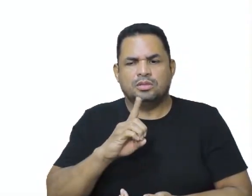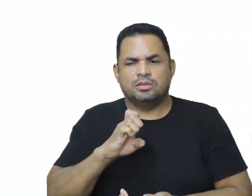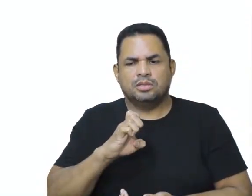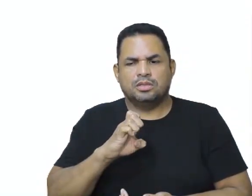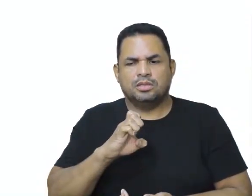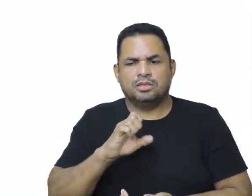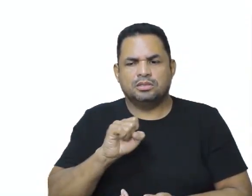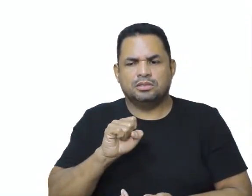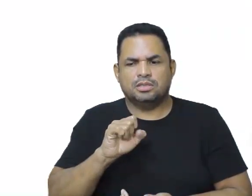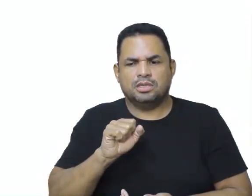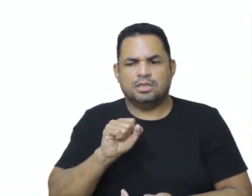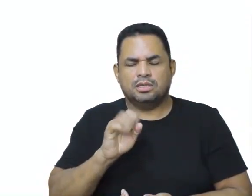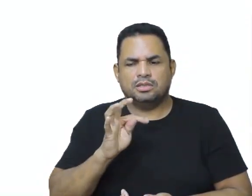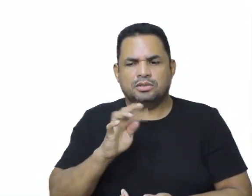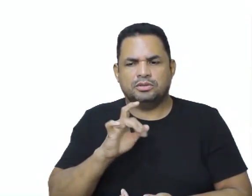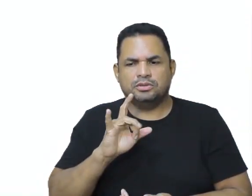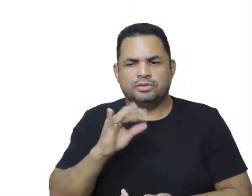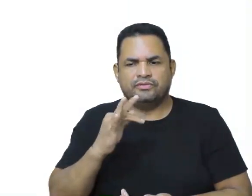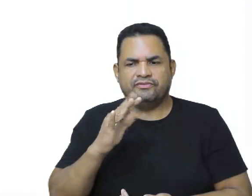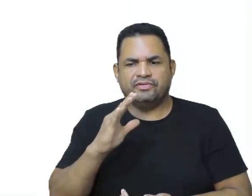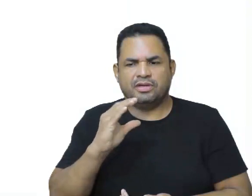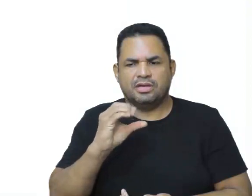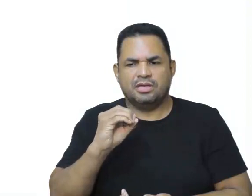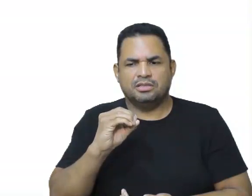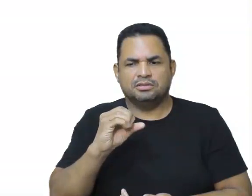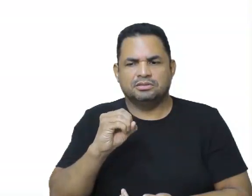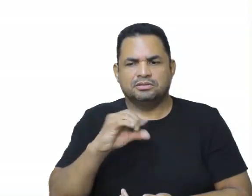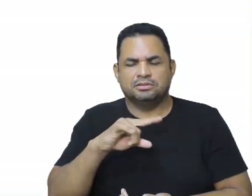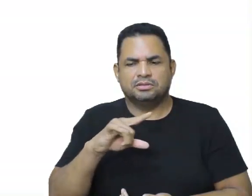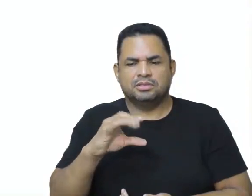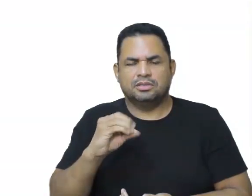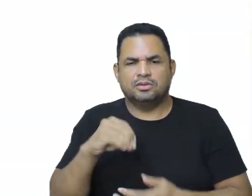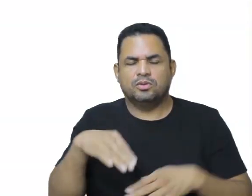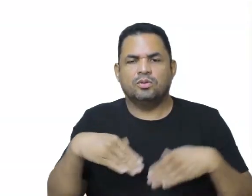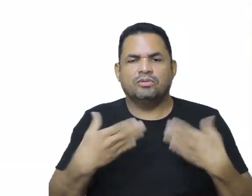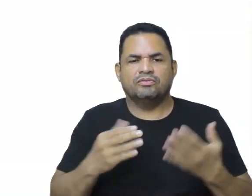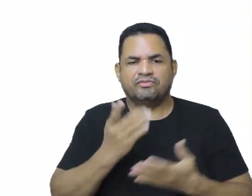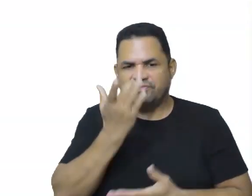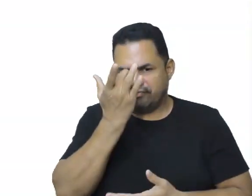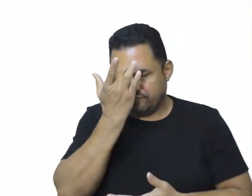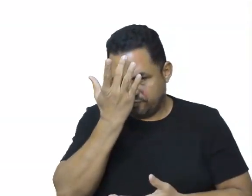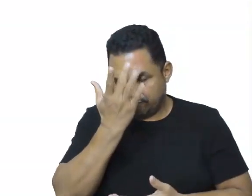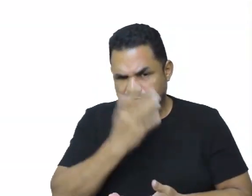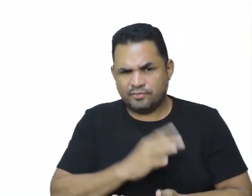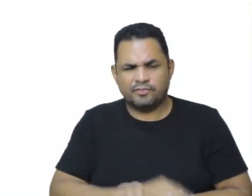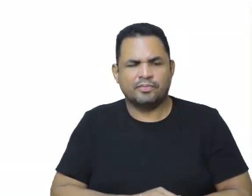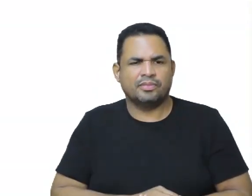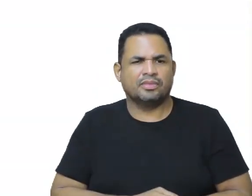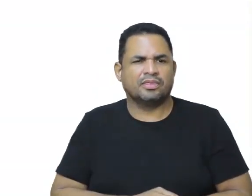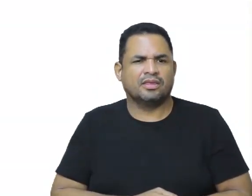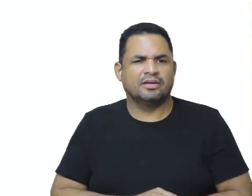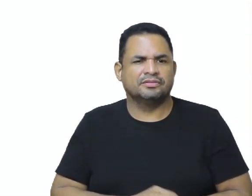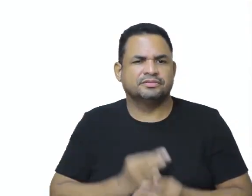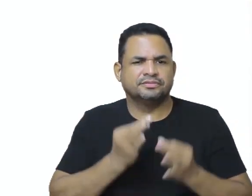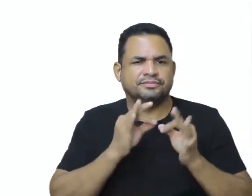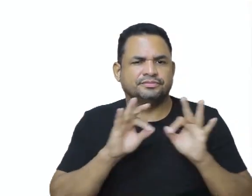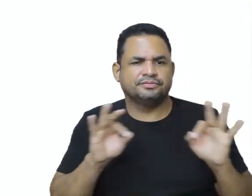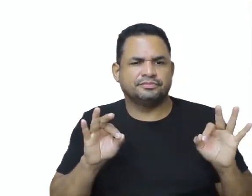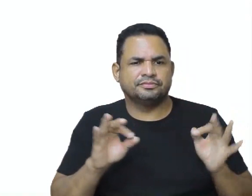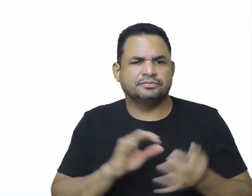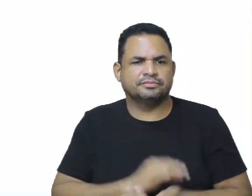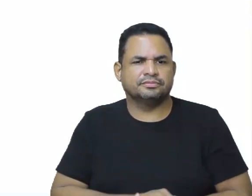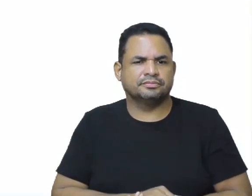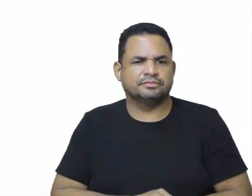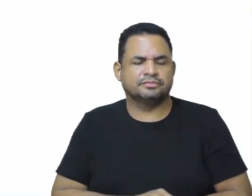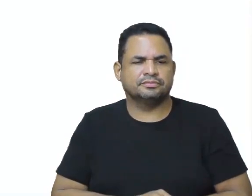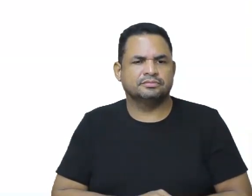desertificação? E aí, galera, fácil demais, questão também bastante simples, não tem